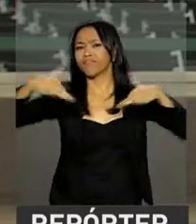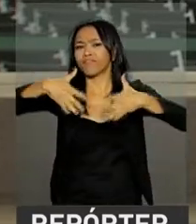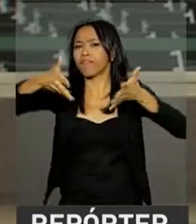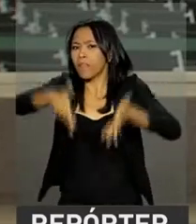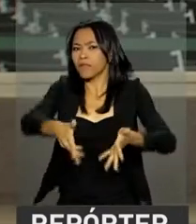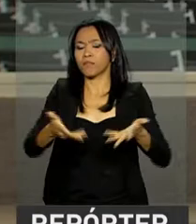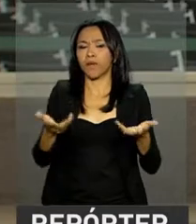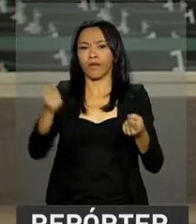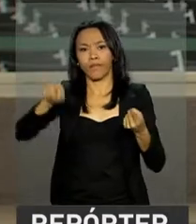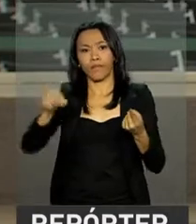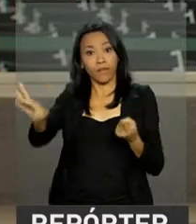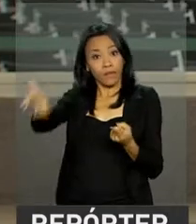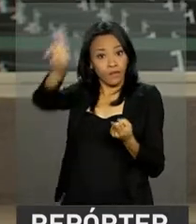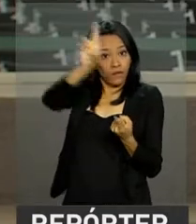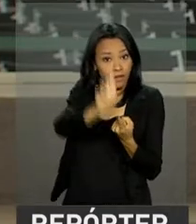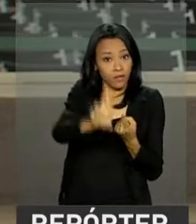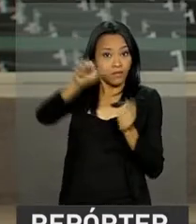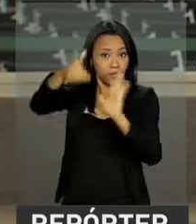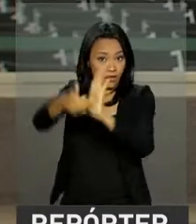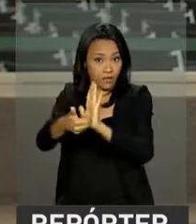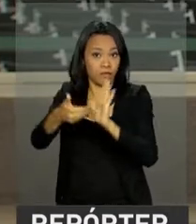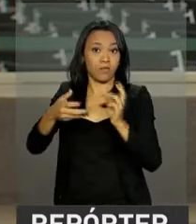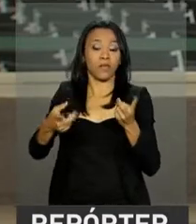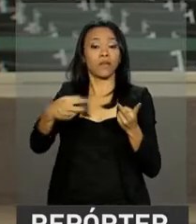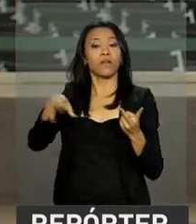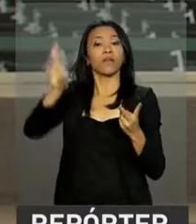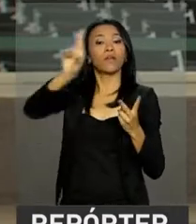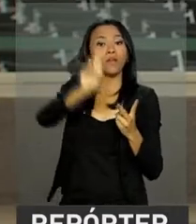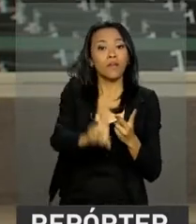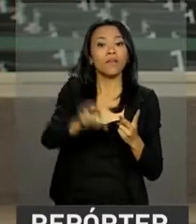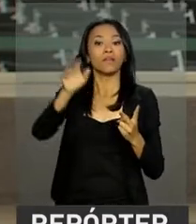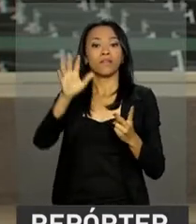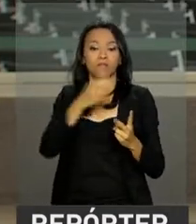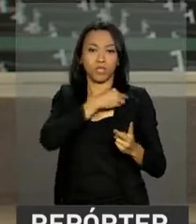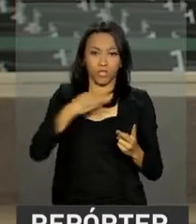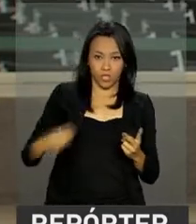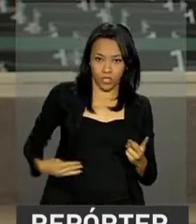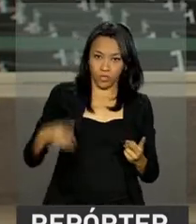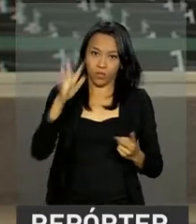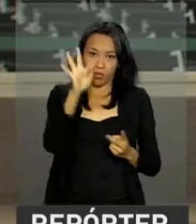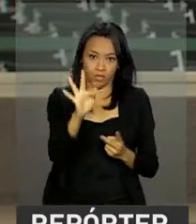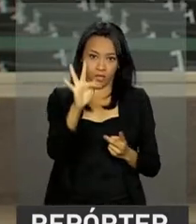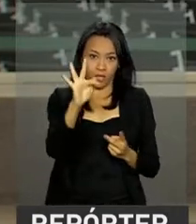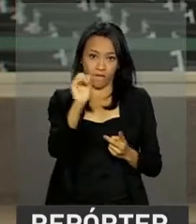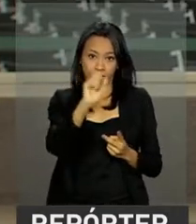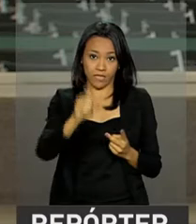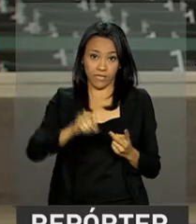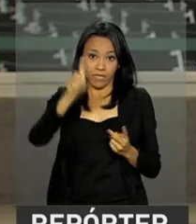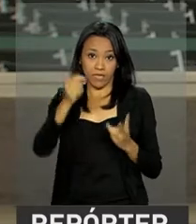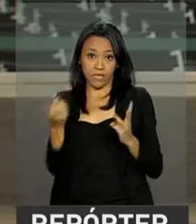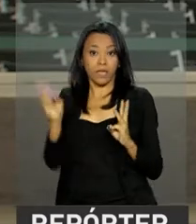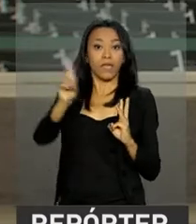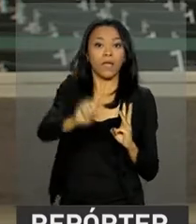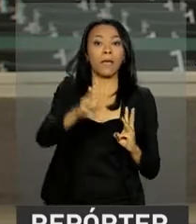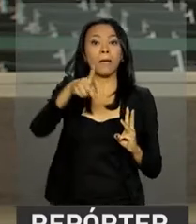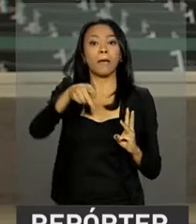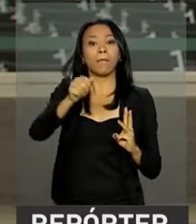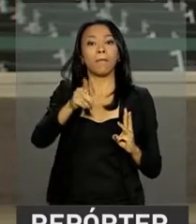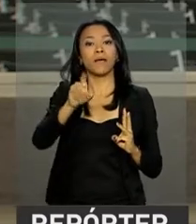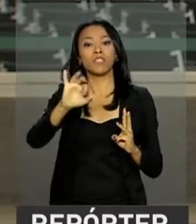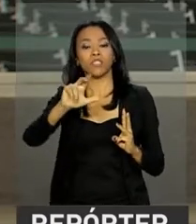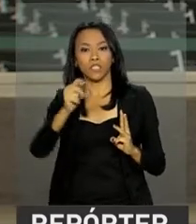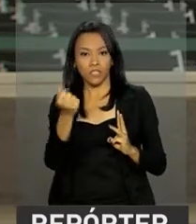é da câmara os ministros henrique meirelles da fazenda eliseu padilha da casa civil antonio a sair da